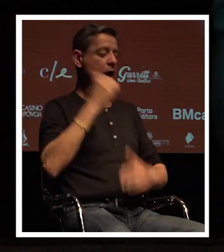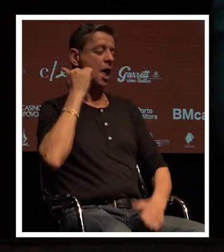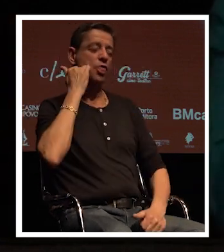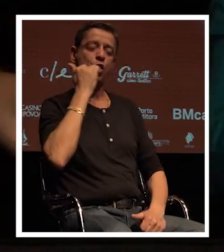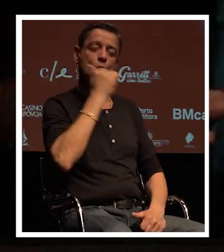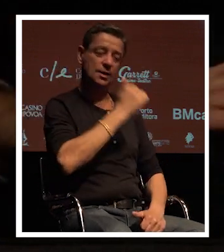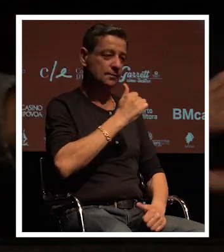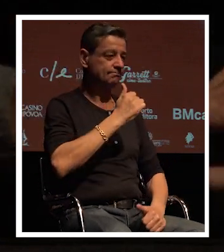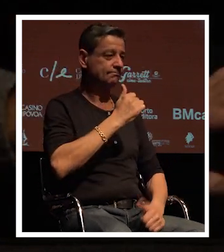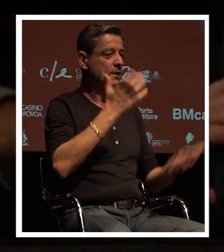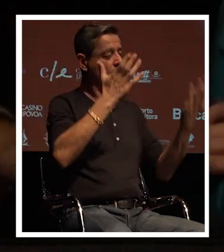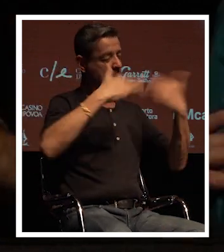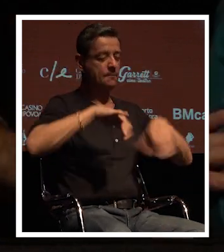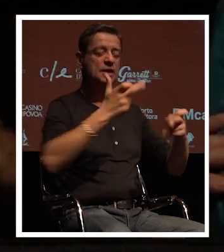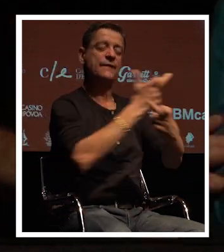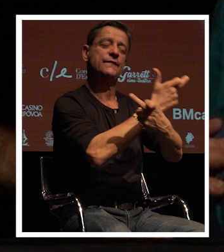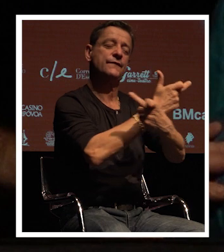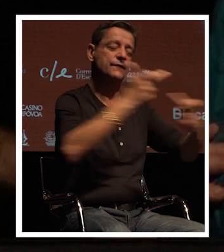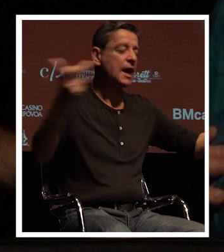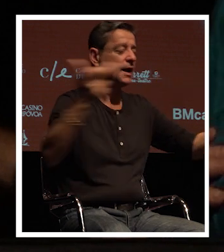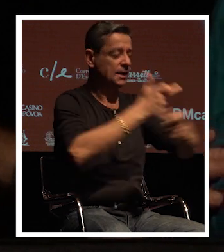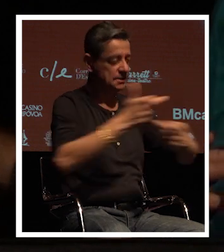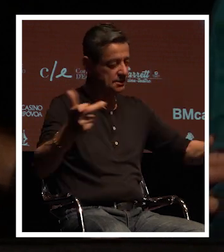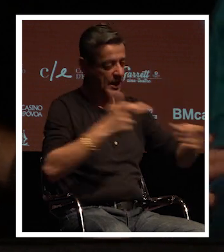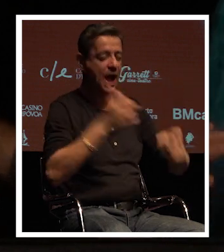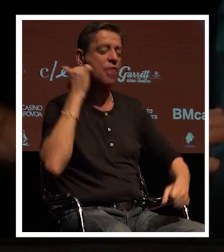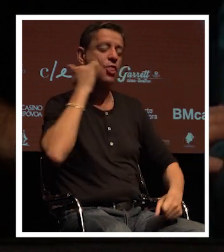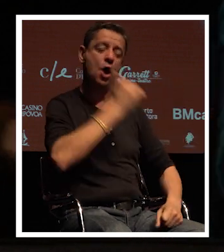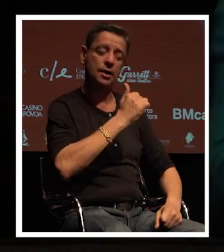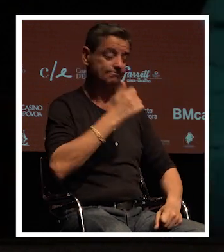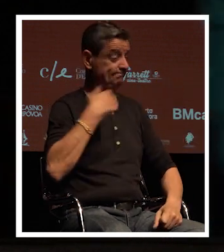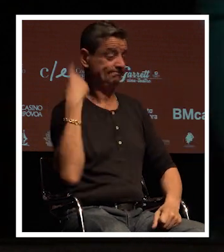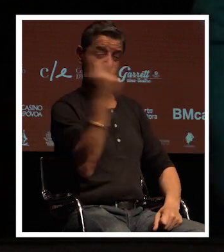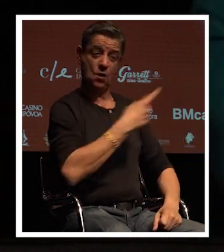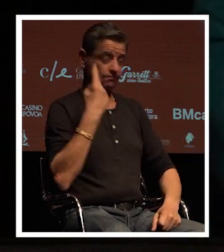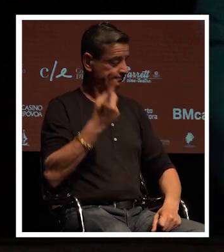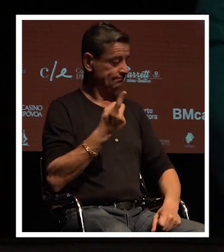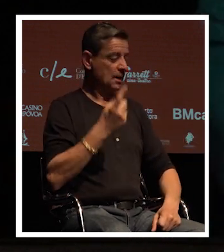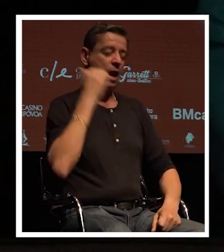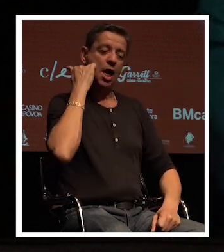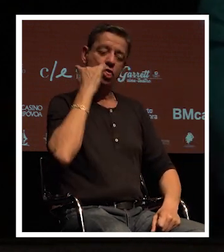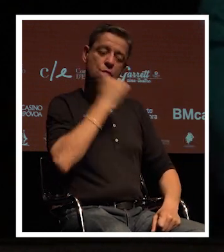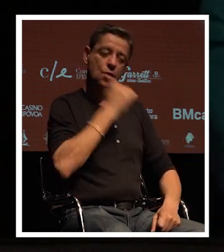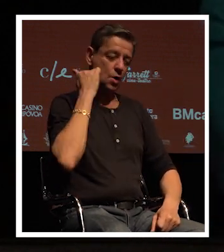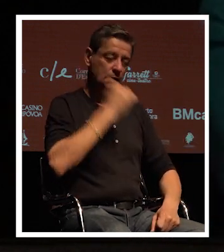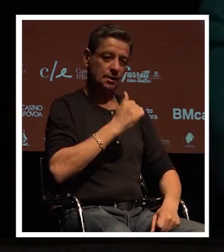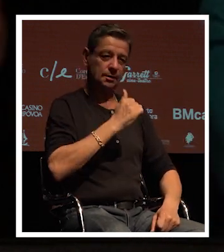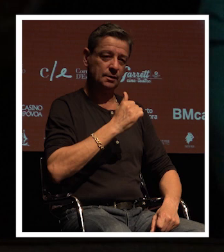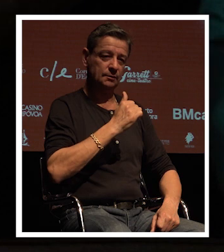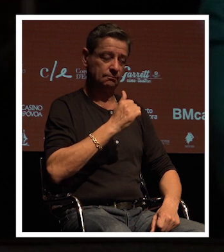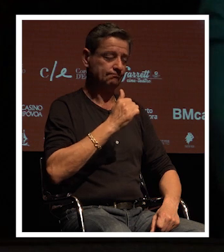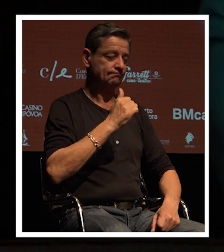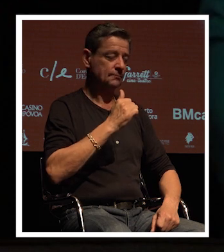o seu mal e depois acaba com esta frase extraordinária a dor da gente não sai no jornal a dor não sai no jornal ela sai